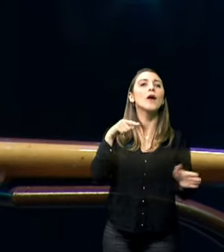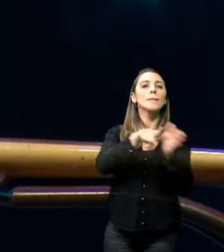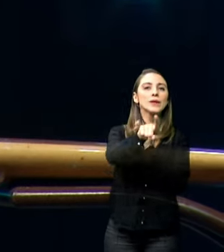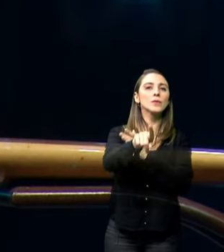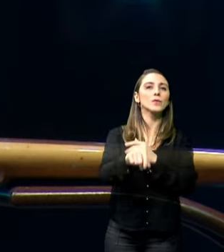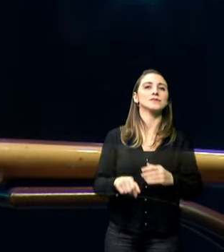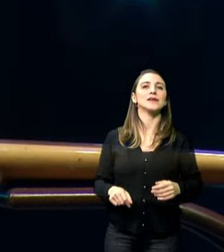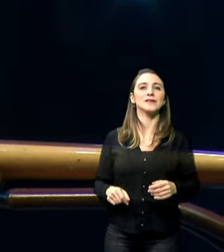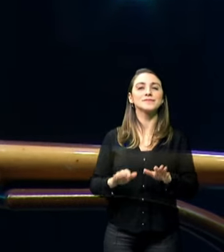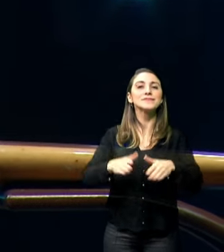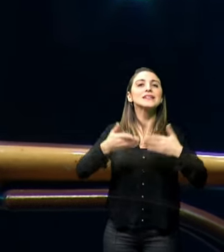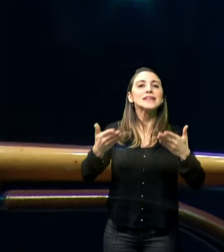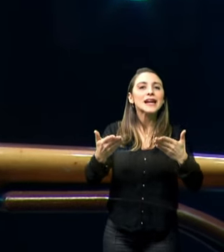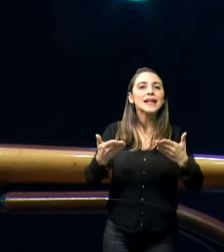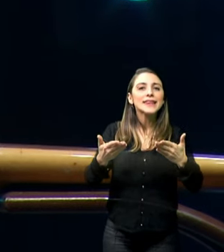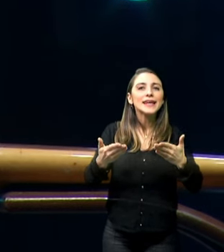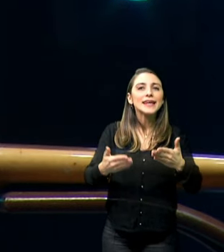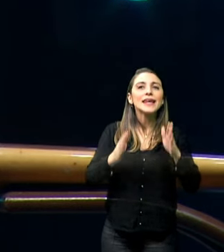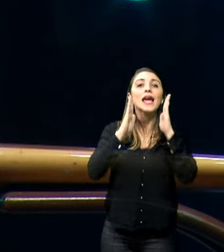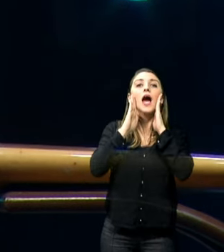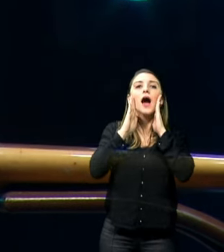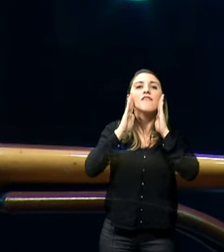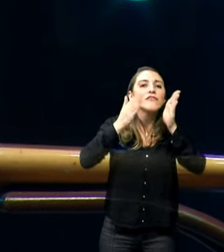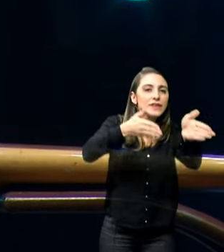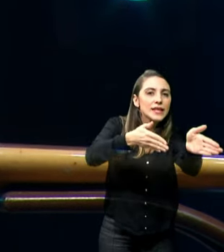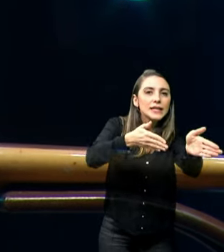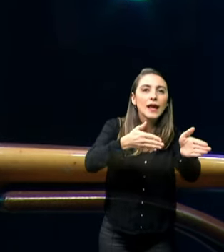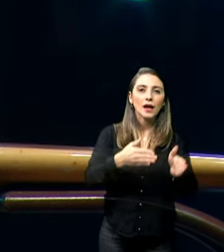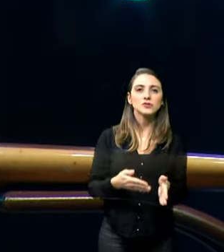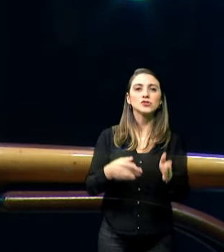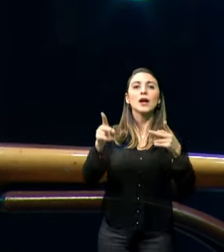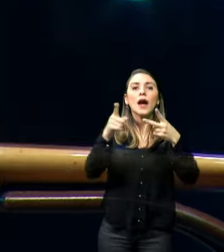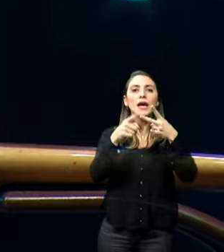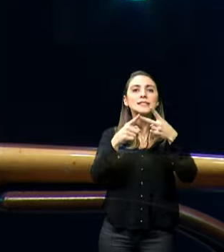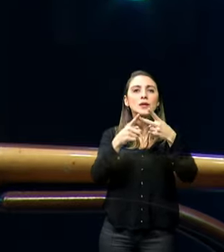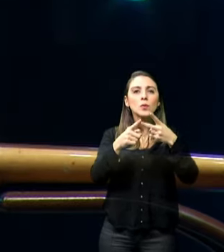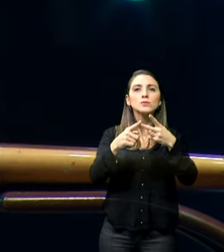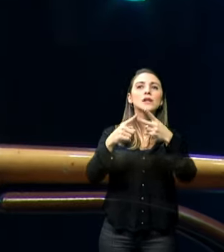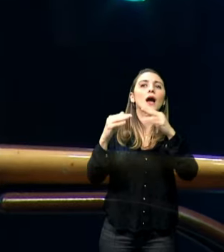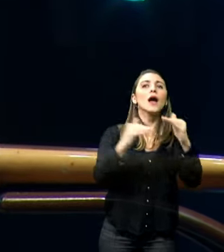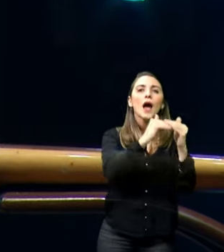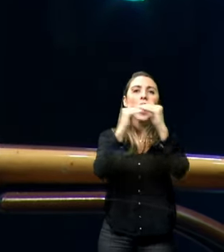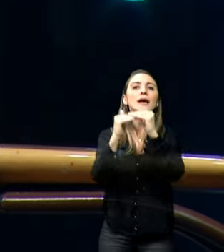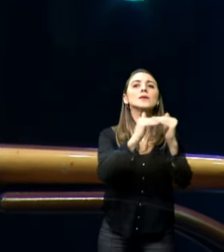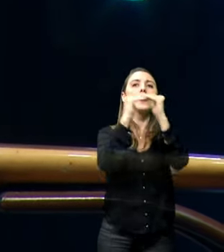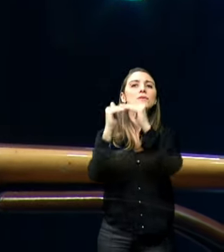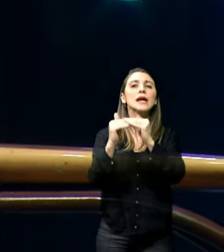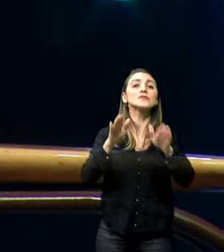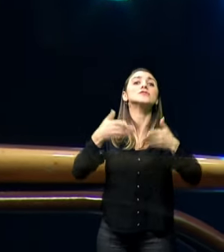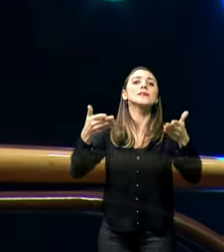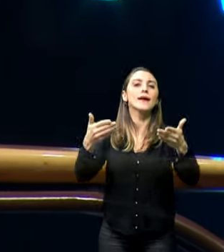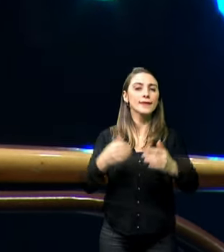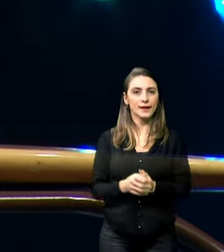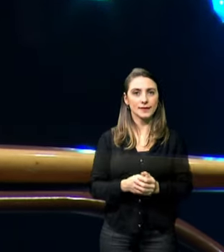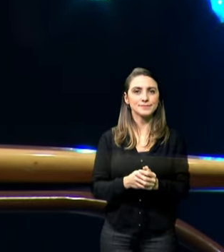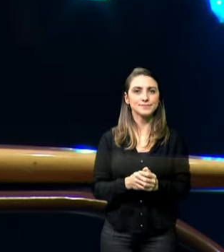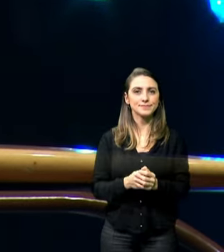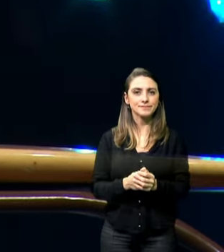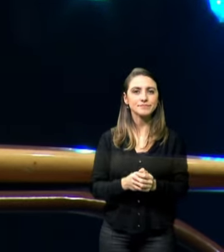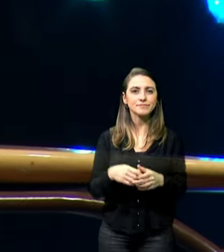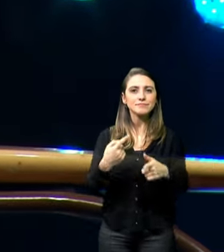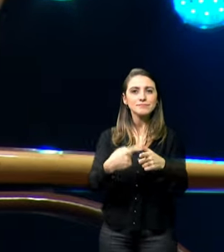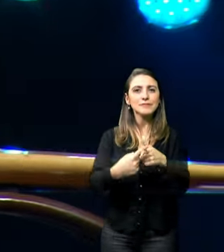Quer dizer que você trata todo mundo igual? O leal e o desleal? O que é fiel e o que é infiel, você trata igual? Você está fazendo uma